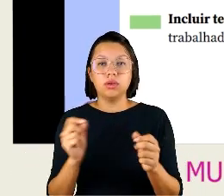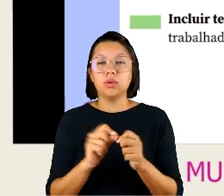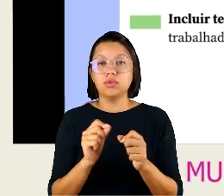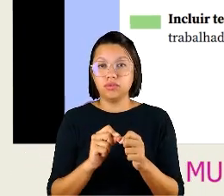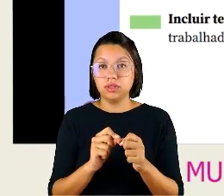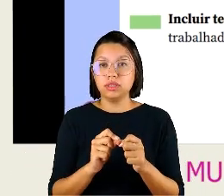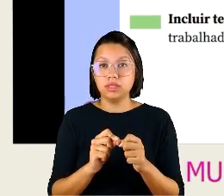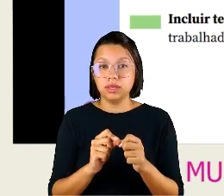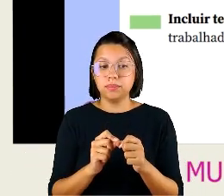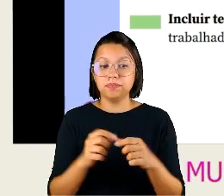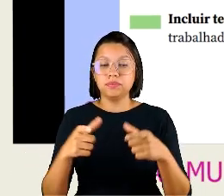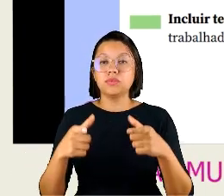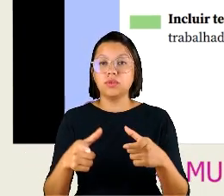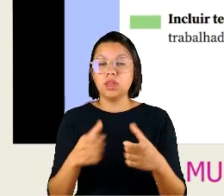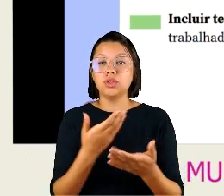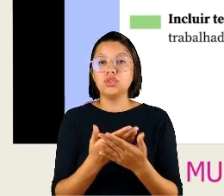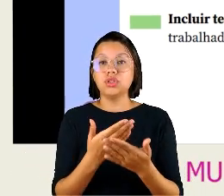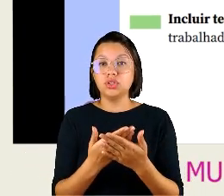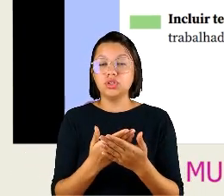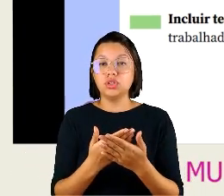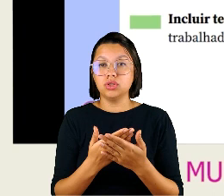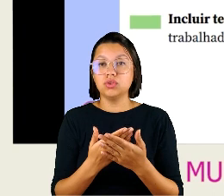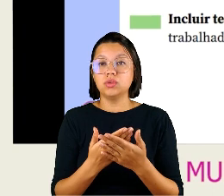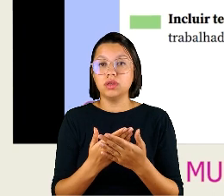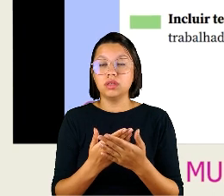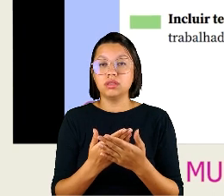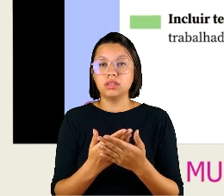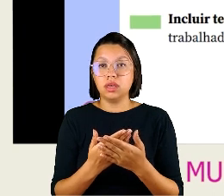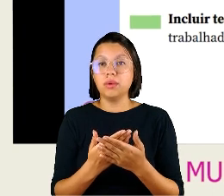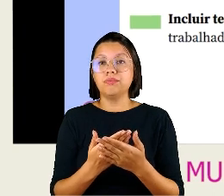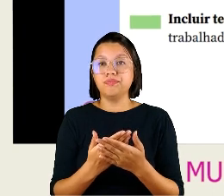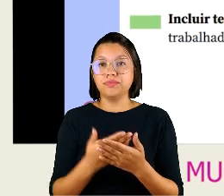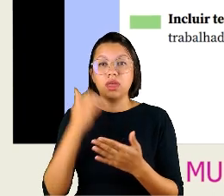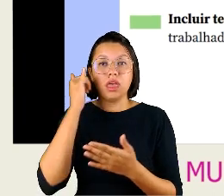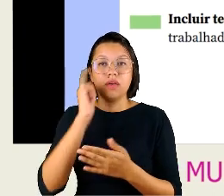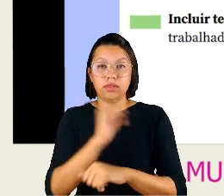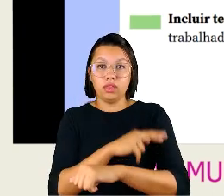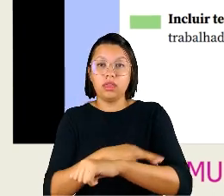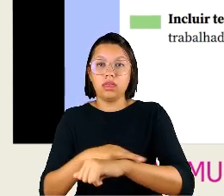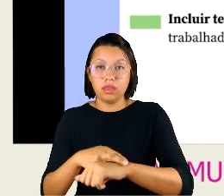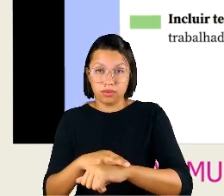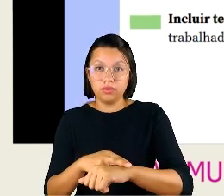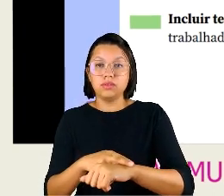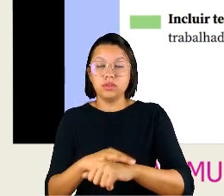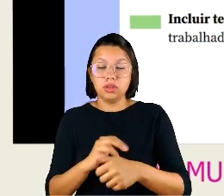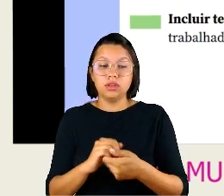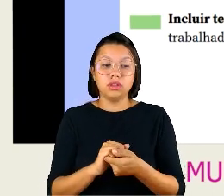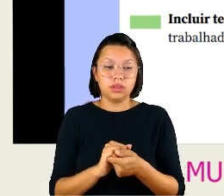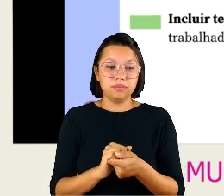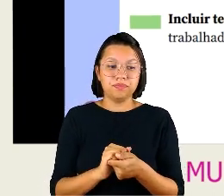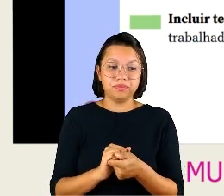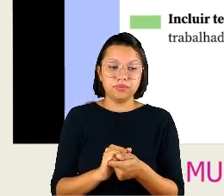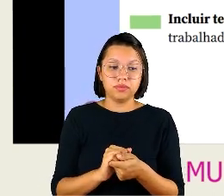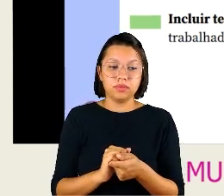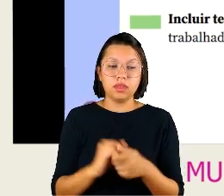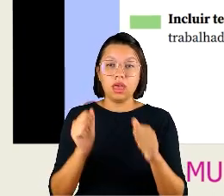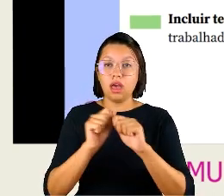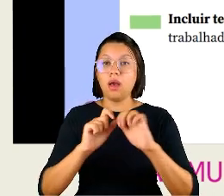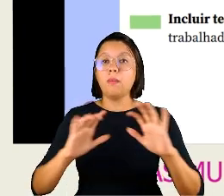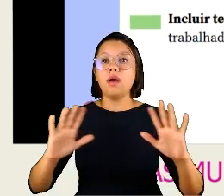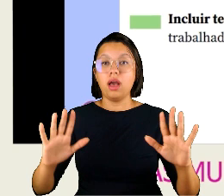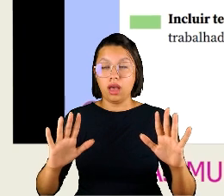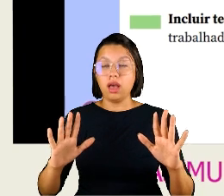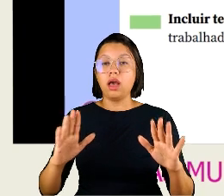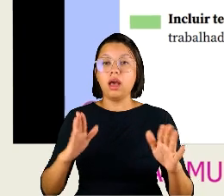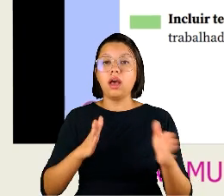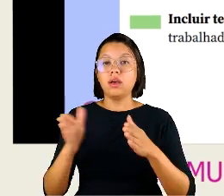unidades de ensino, nas unidades de ensino uma educação antirracista, anticapacitícia e antissexista, e ampliar o acesso à educação para mulheres negras,